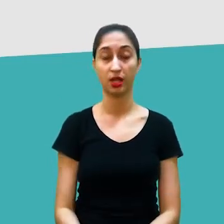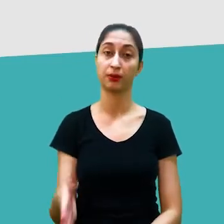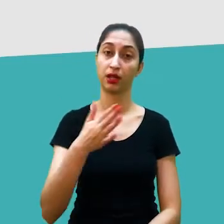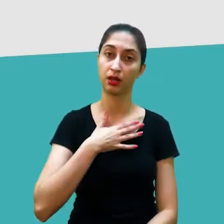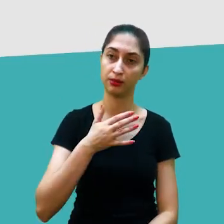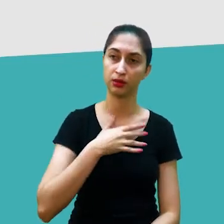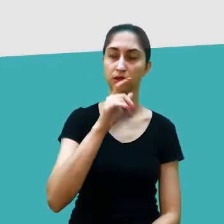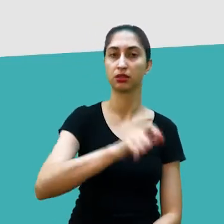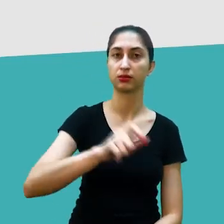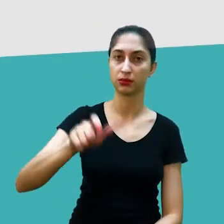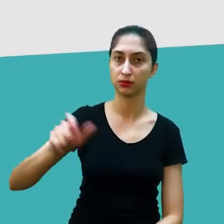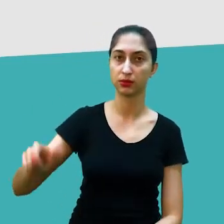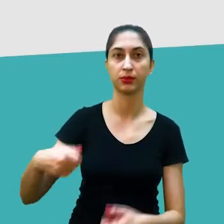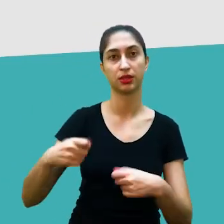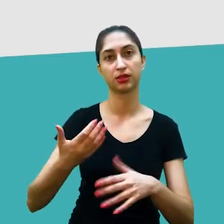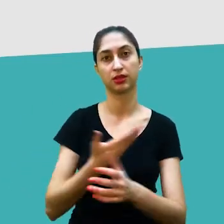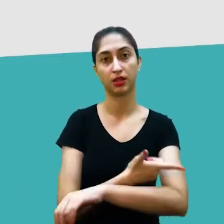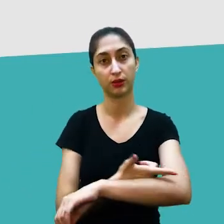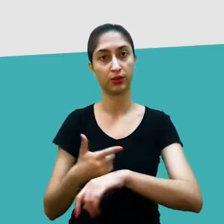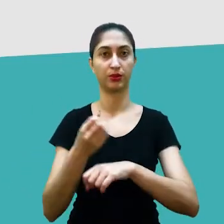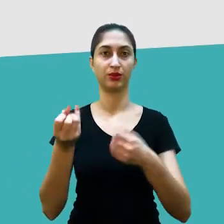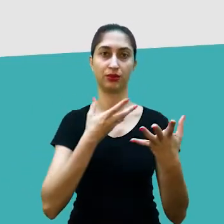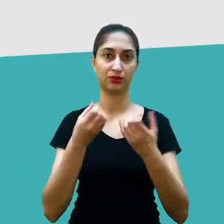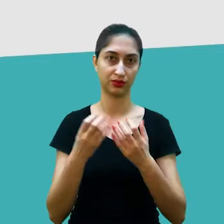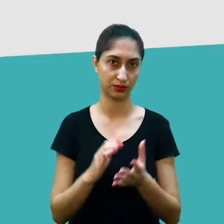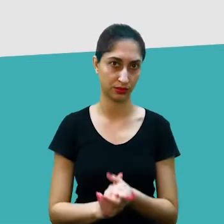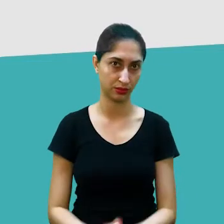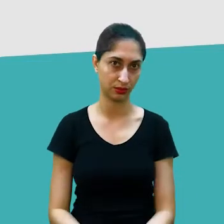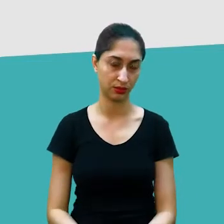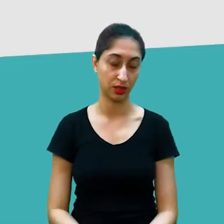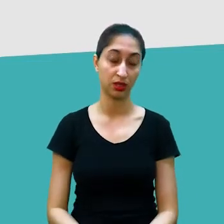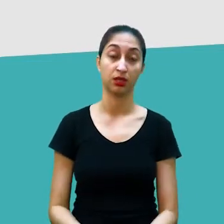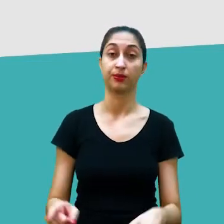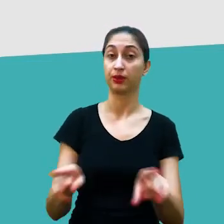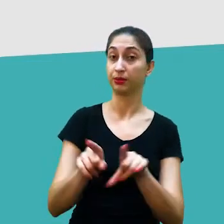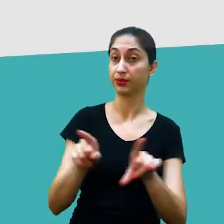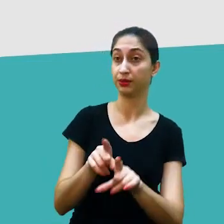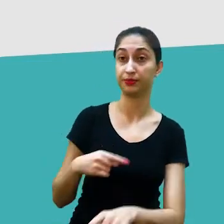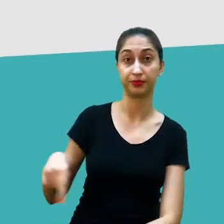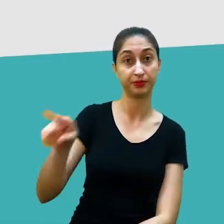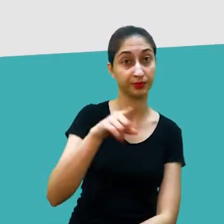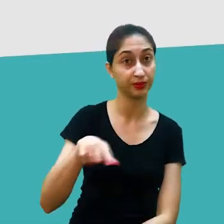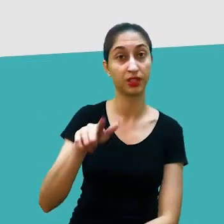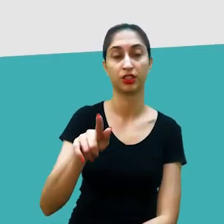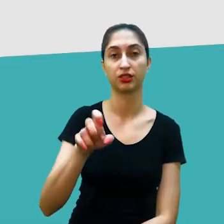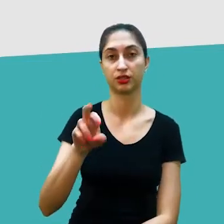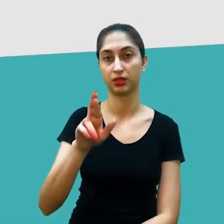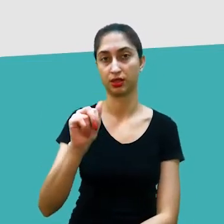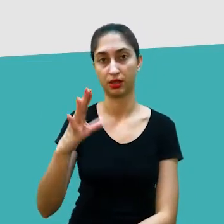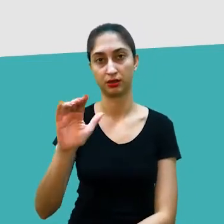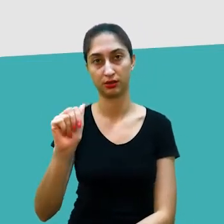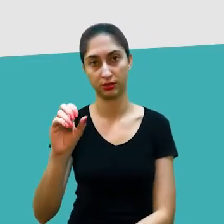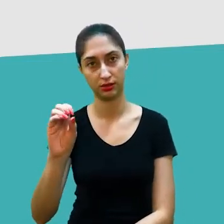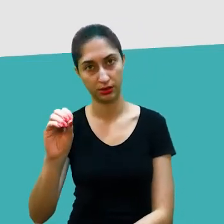das pessoas, né? E principalmente de uma geração, que é principalmente a geração Z, que